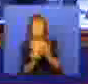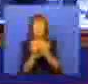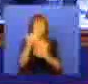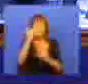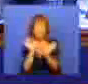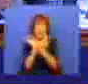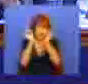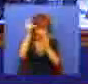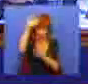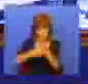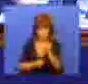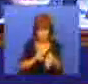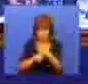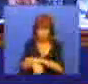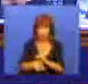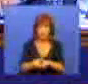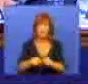internet,